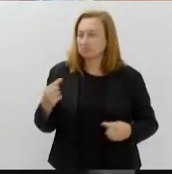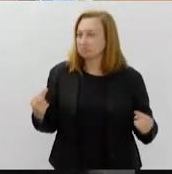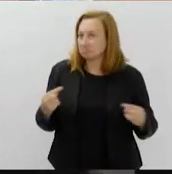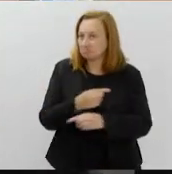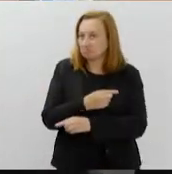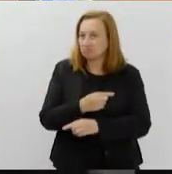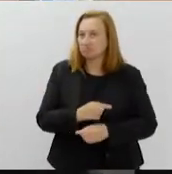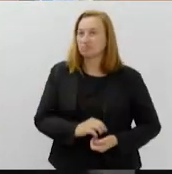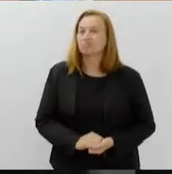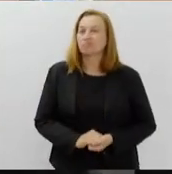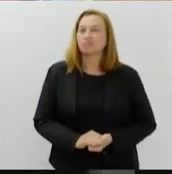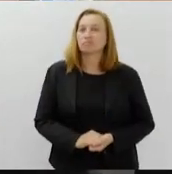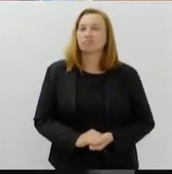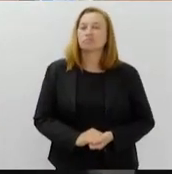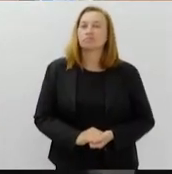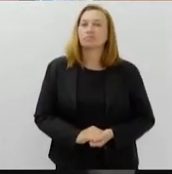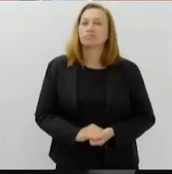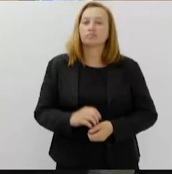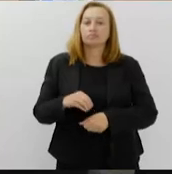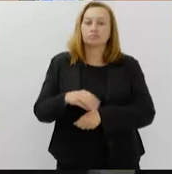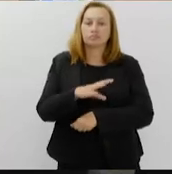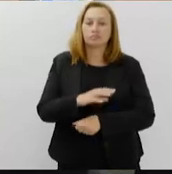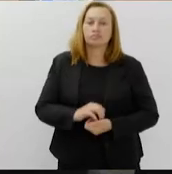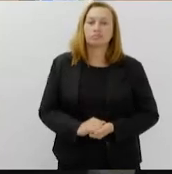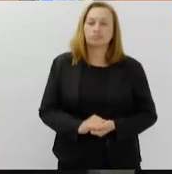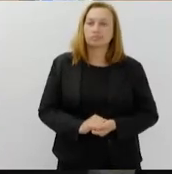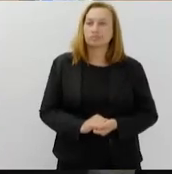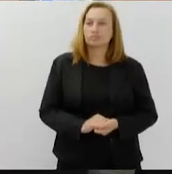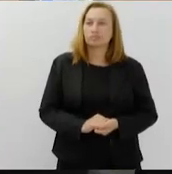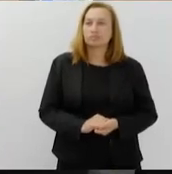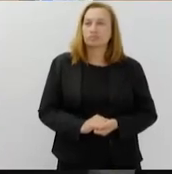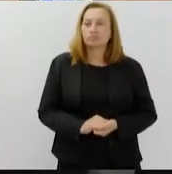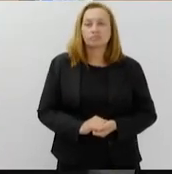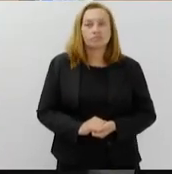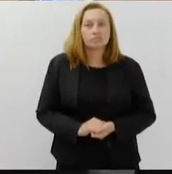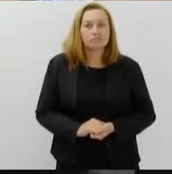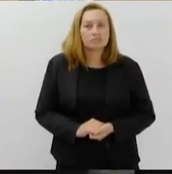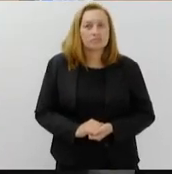eu não vou pedir verificação. Essa é a primeira observação.